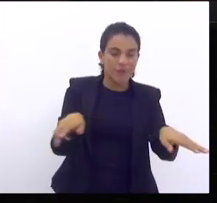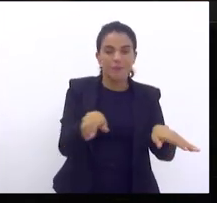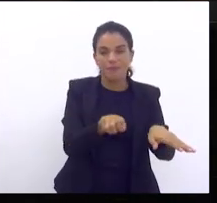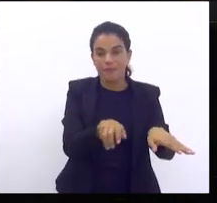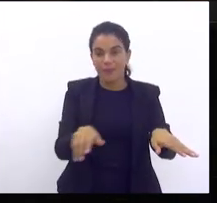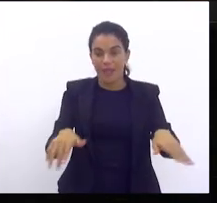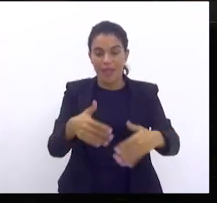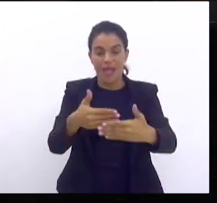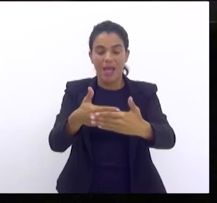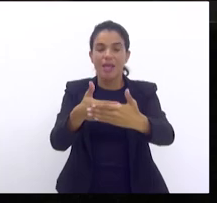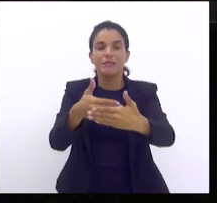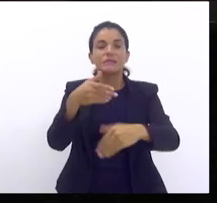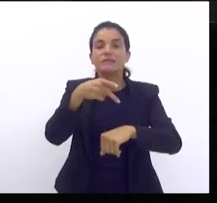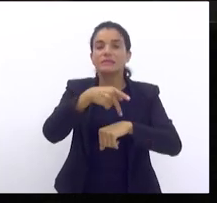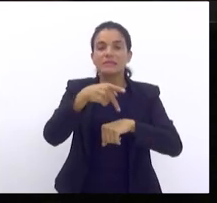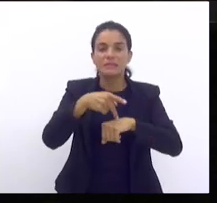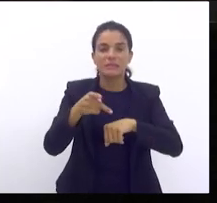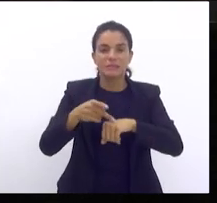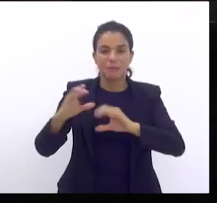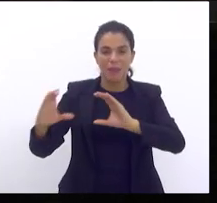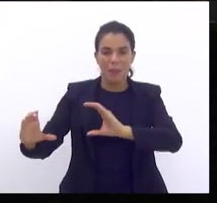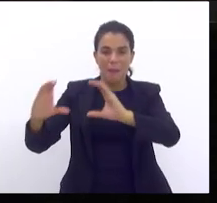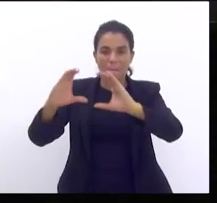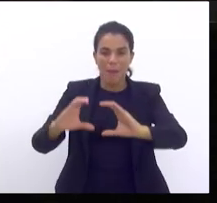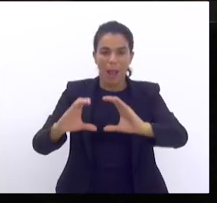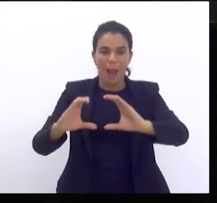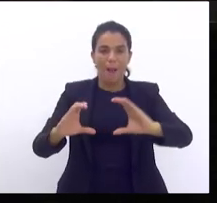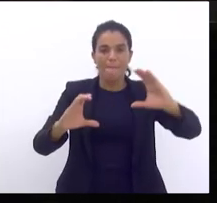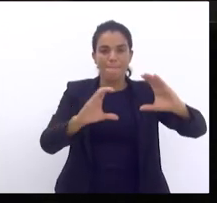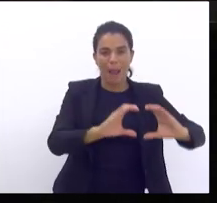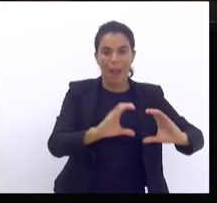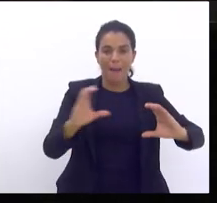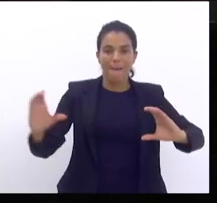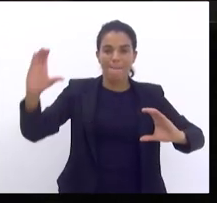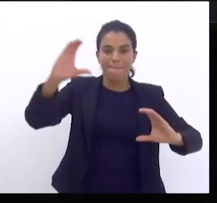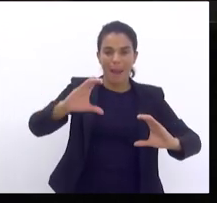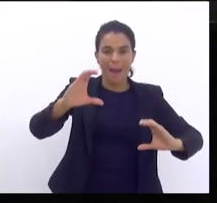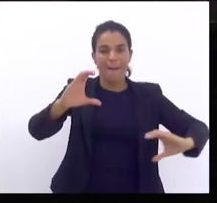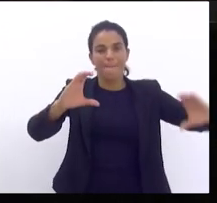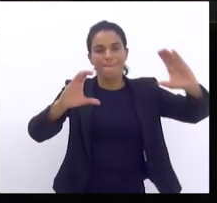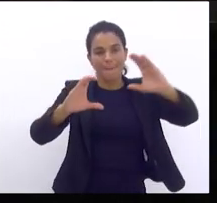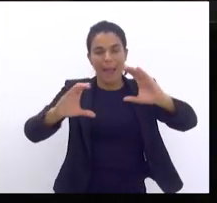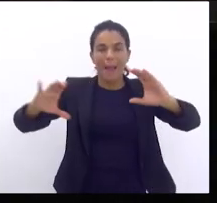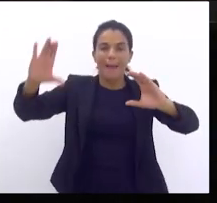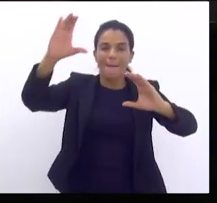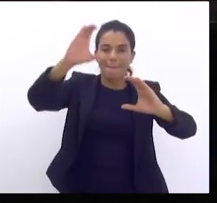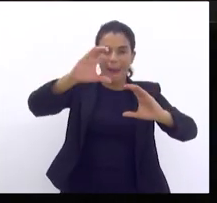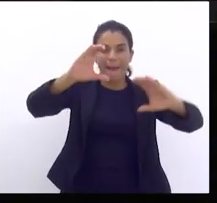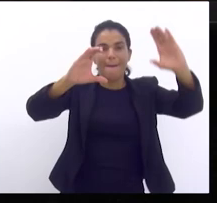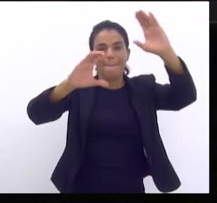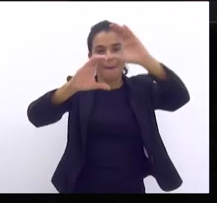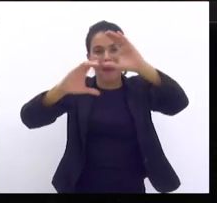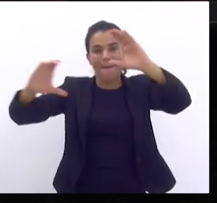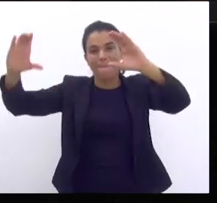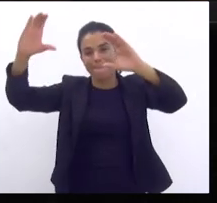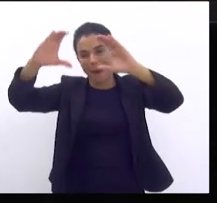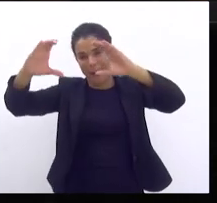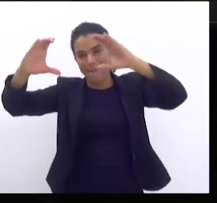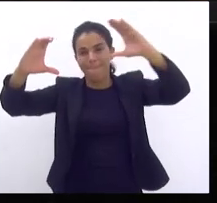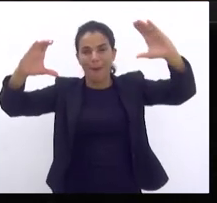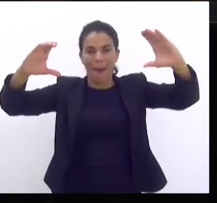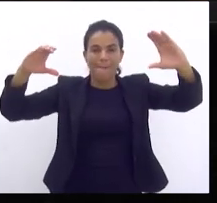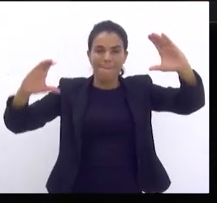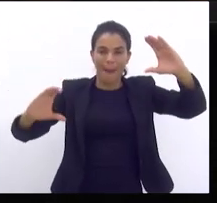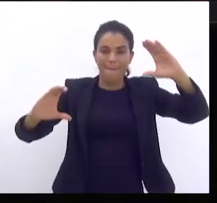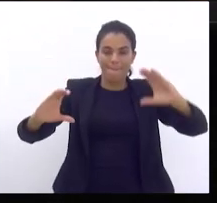barragens eram de pedra não eram barragens de concreto como nós conhecemos aqui